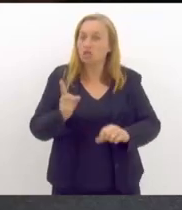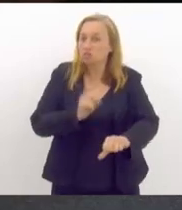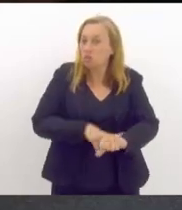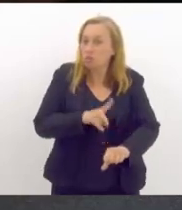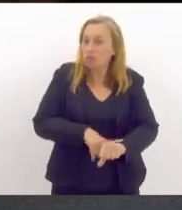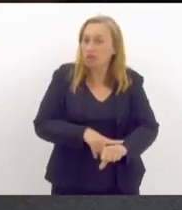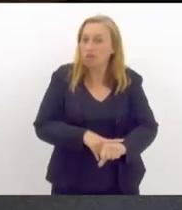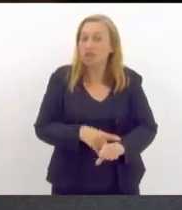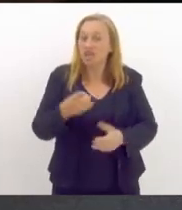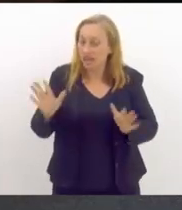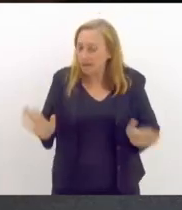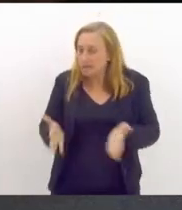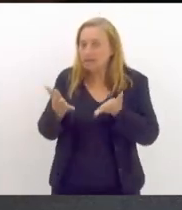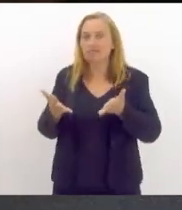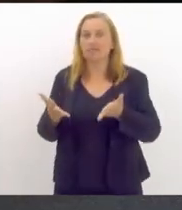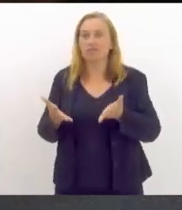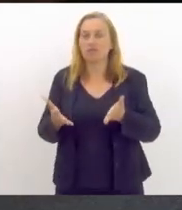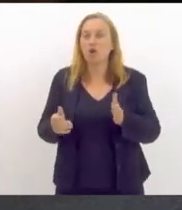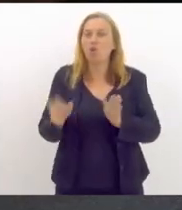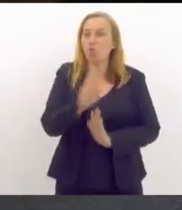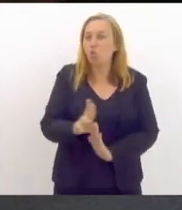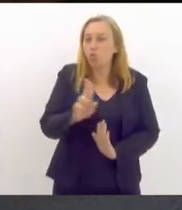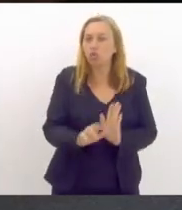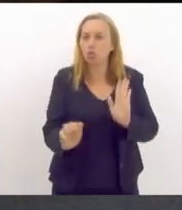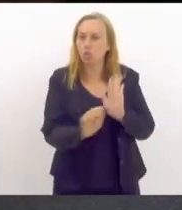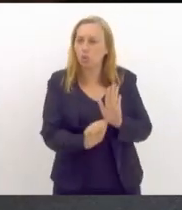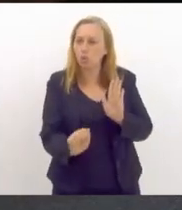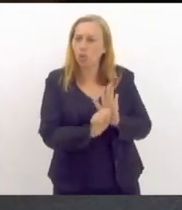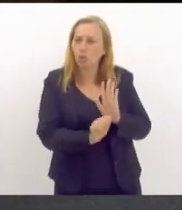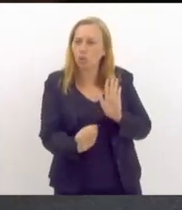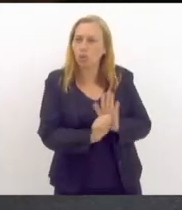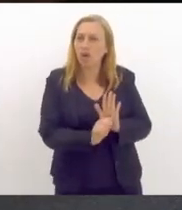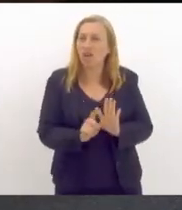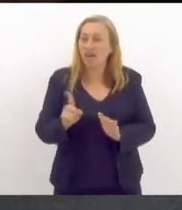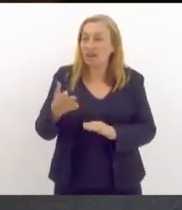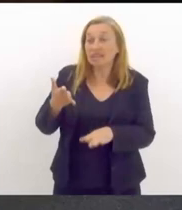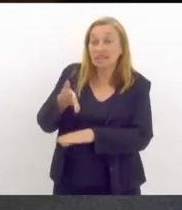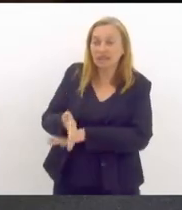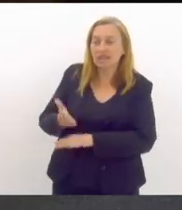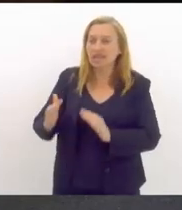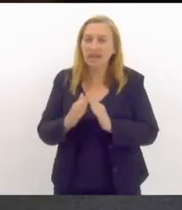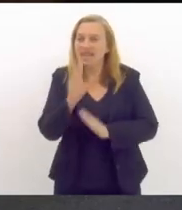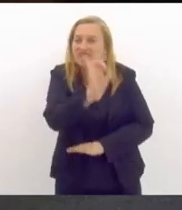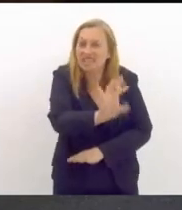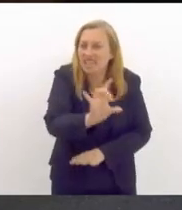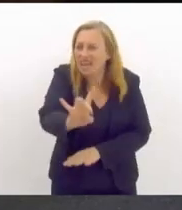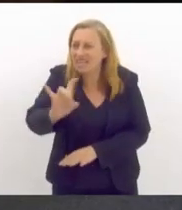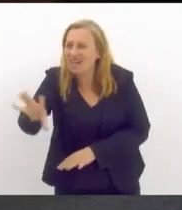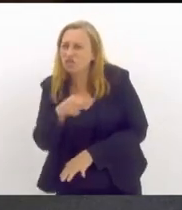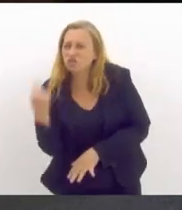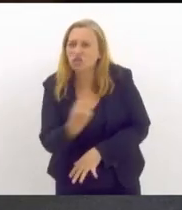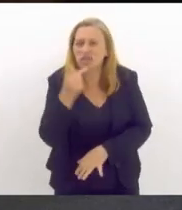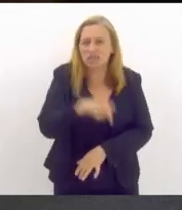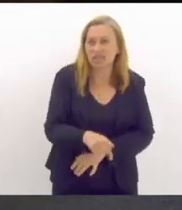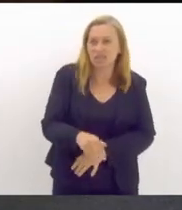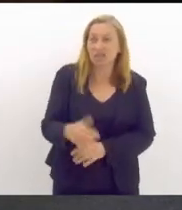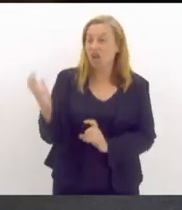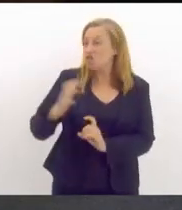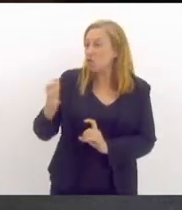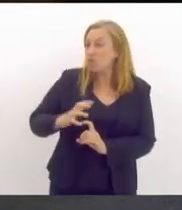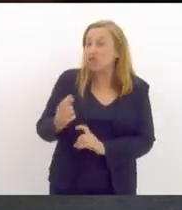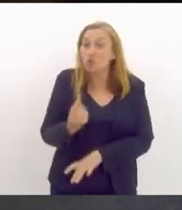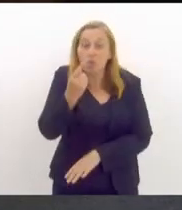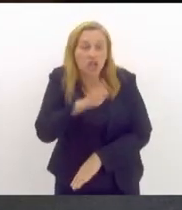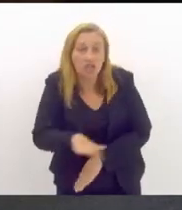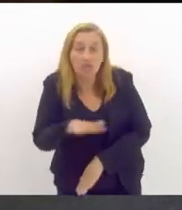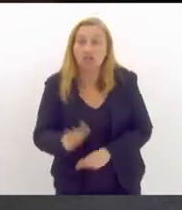momento que era incentiva ao uso ao consumo de drogas ela tá entrando na casa de cada um de nós aqui influenciando uma